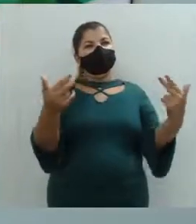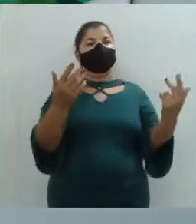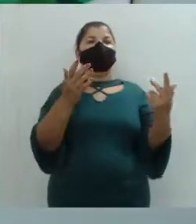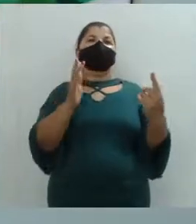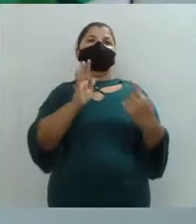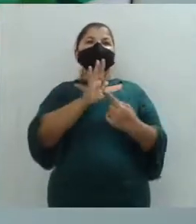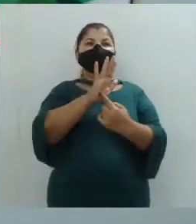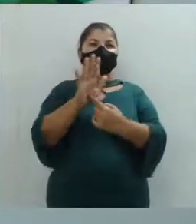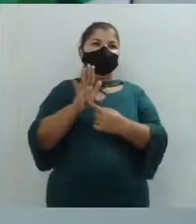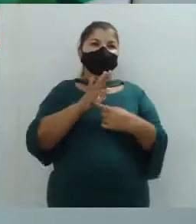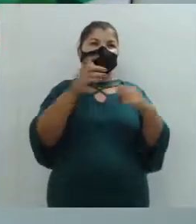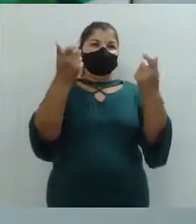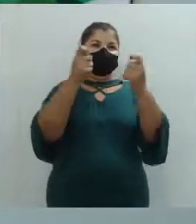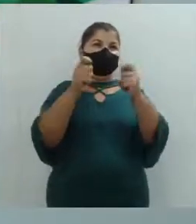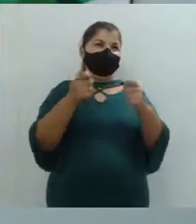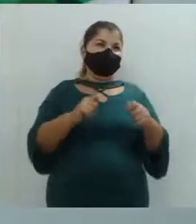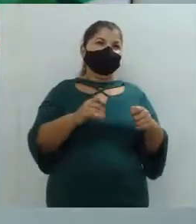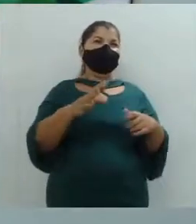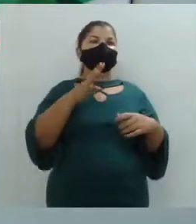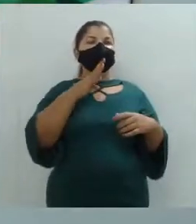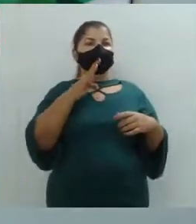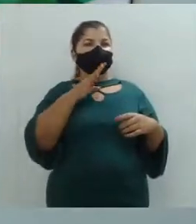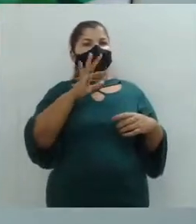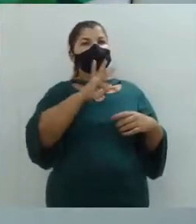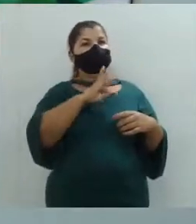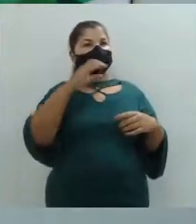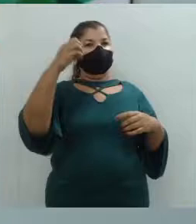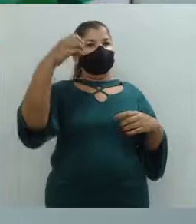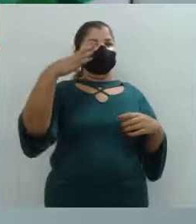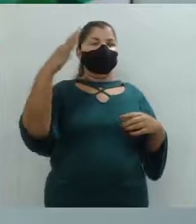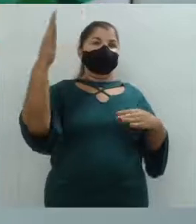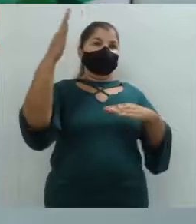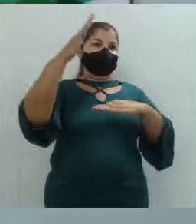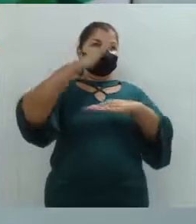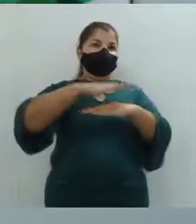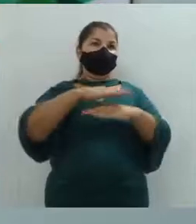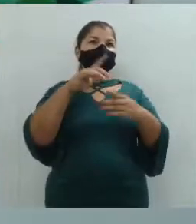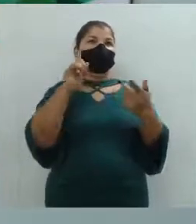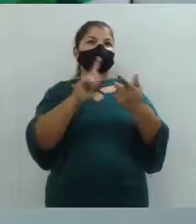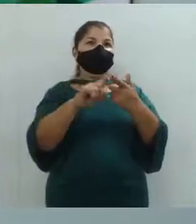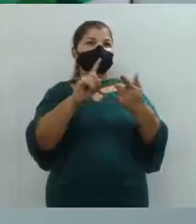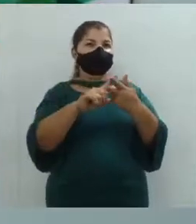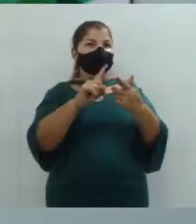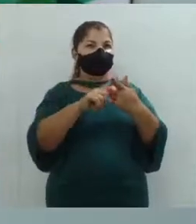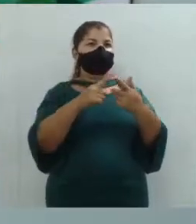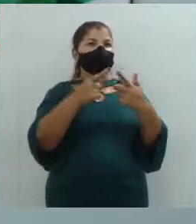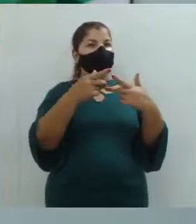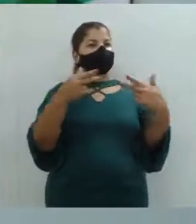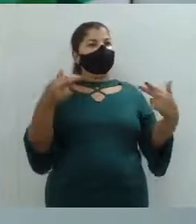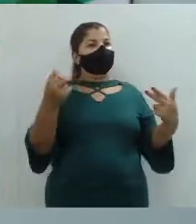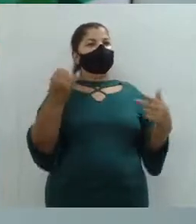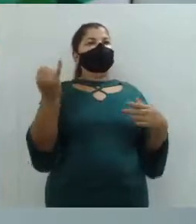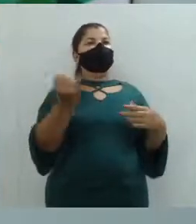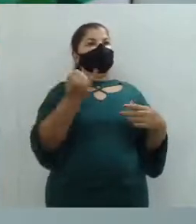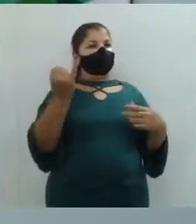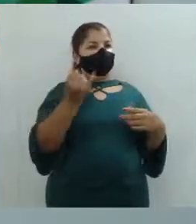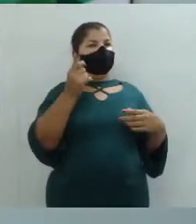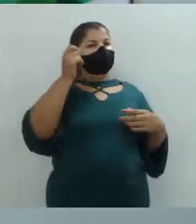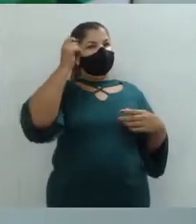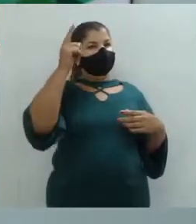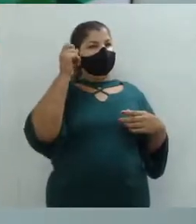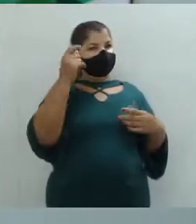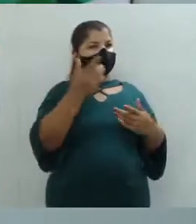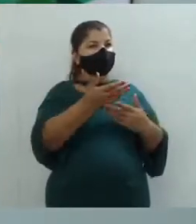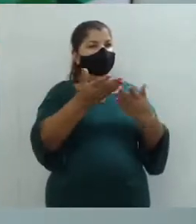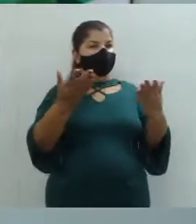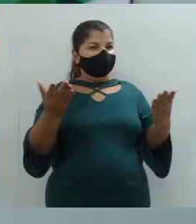luz e sombra e conhecemos alguns artistas da história da arte que utilizam a luz como elemento importante para a expressão e criatividade deles, tá